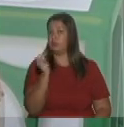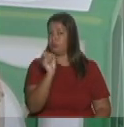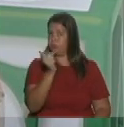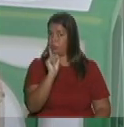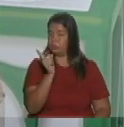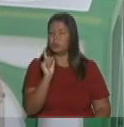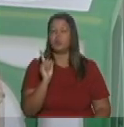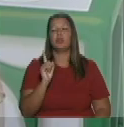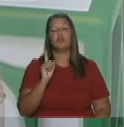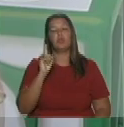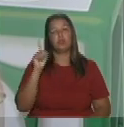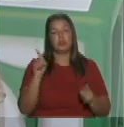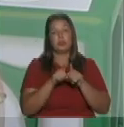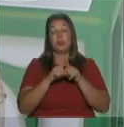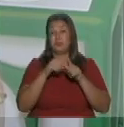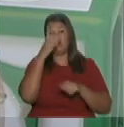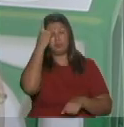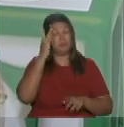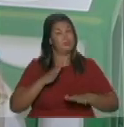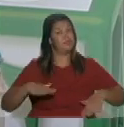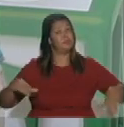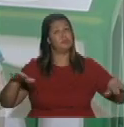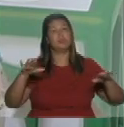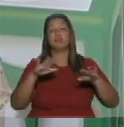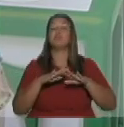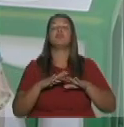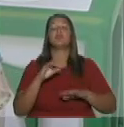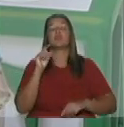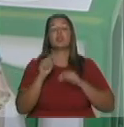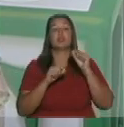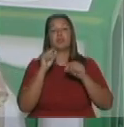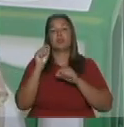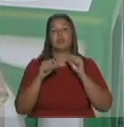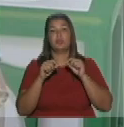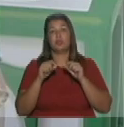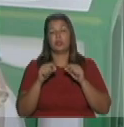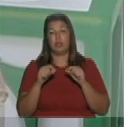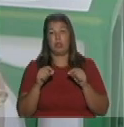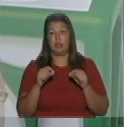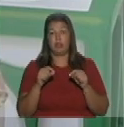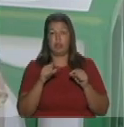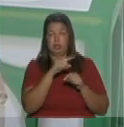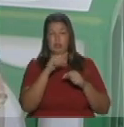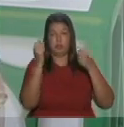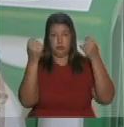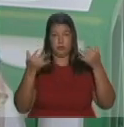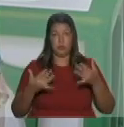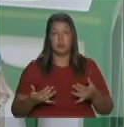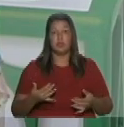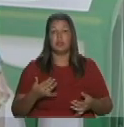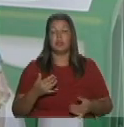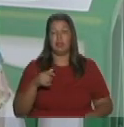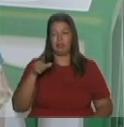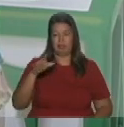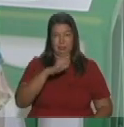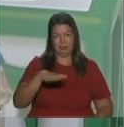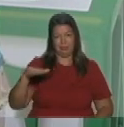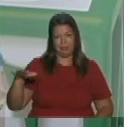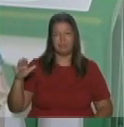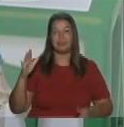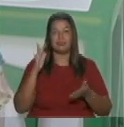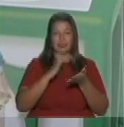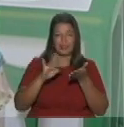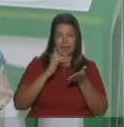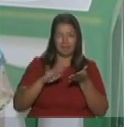mãe, mas para todo mundo ter essa consciência, falando sobre os danos, alguns irreversíveis, causados pelo uso